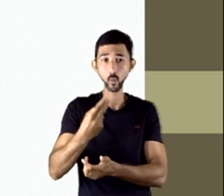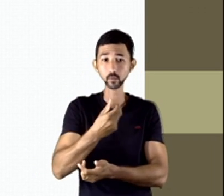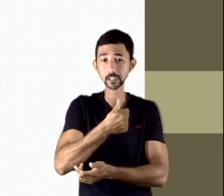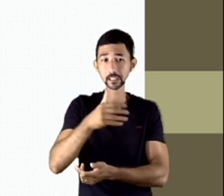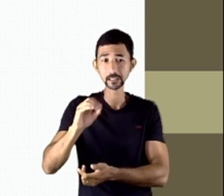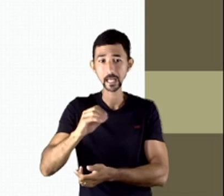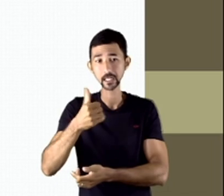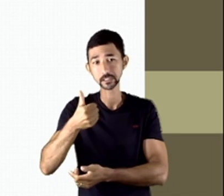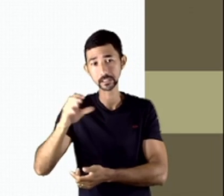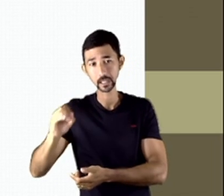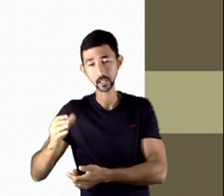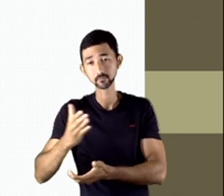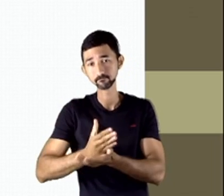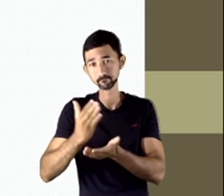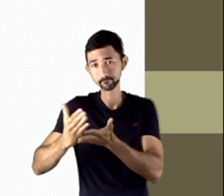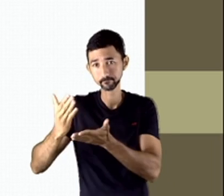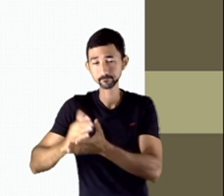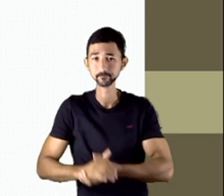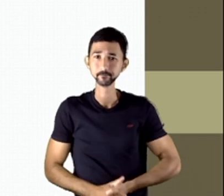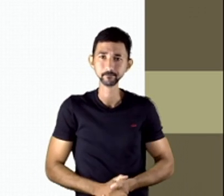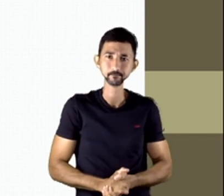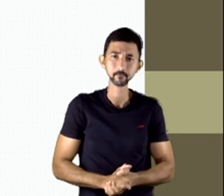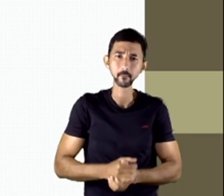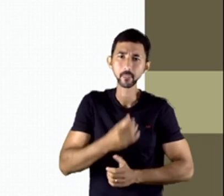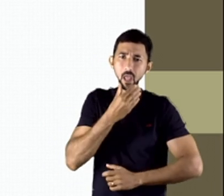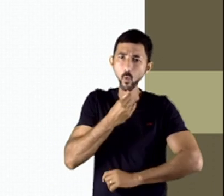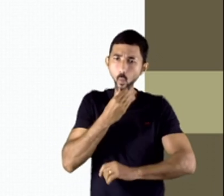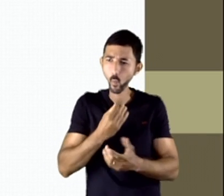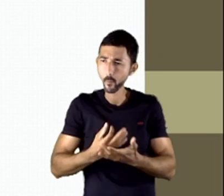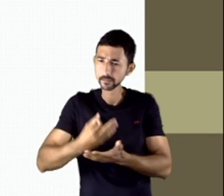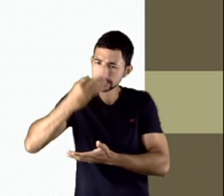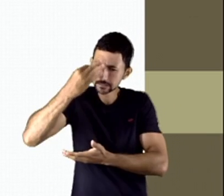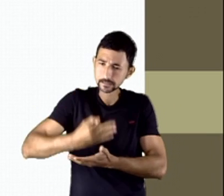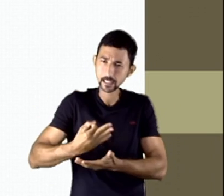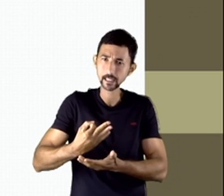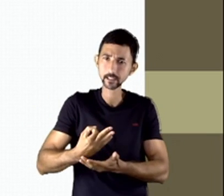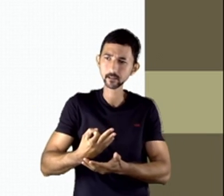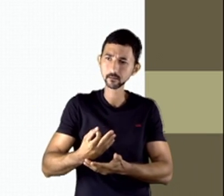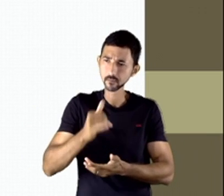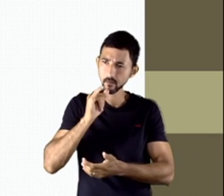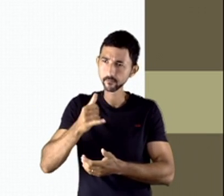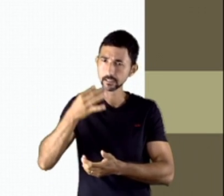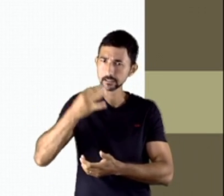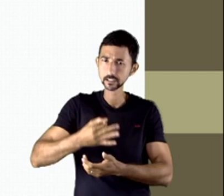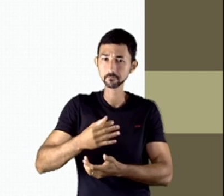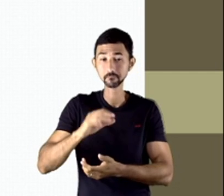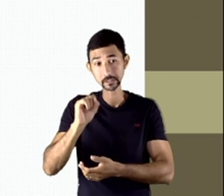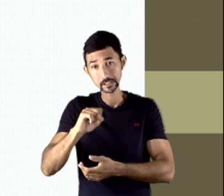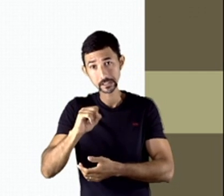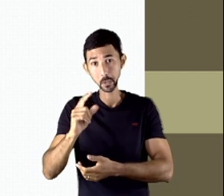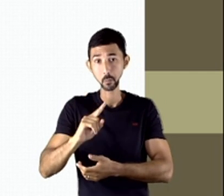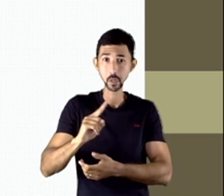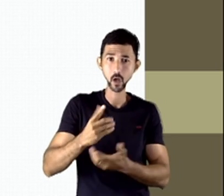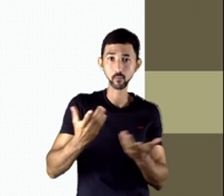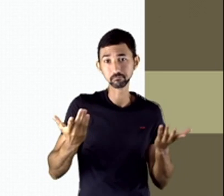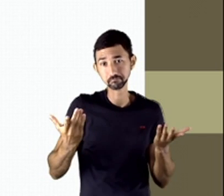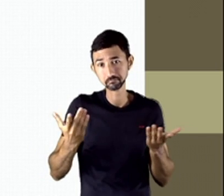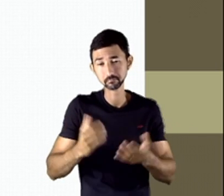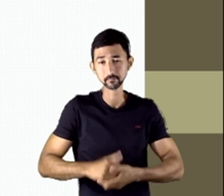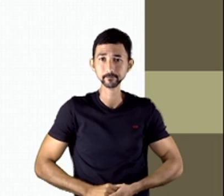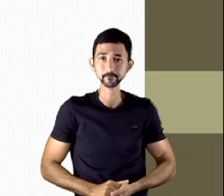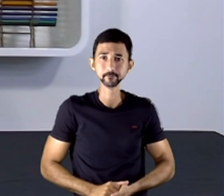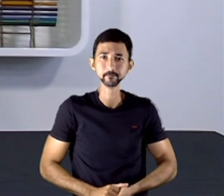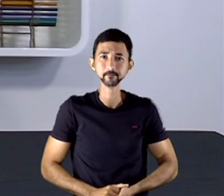em 10. A afirmativa de Francisco está correta? Sim ou não? Vem para mim